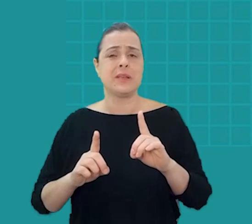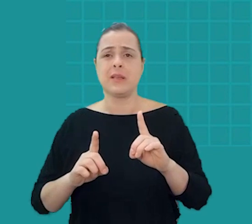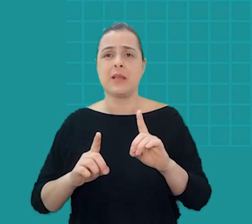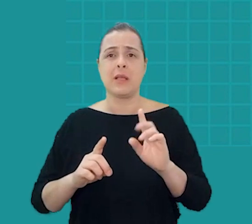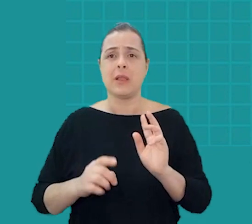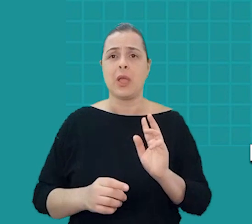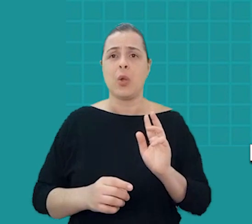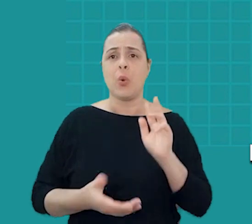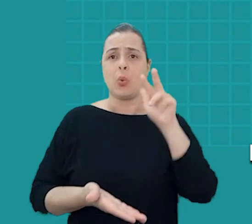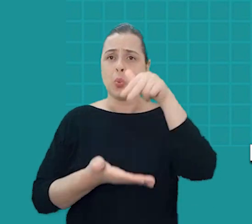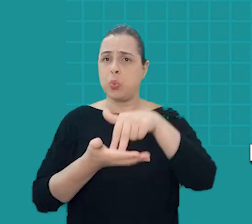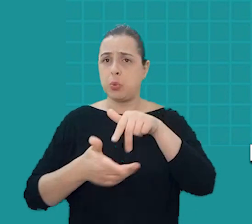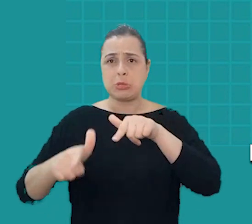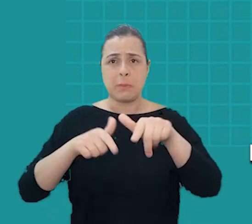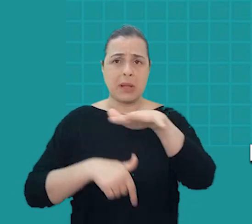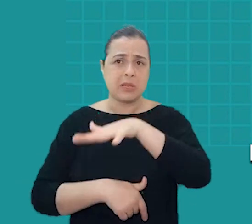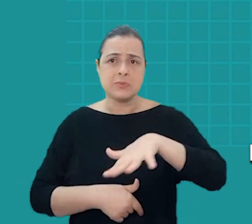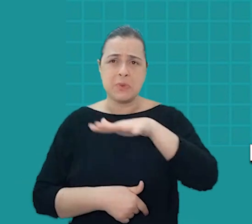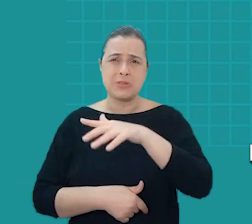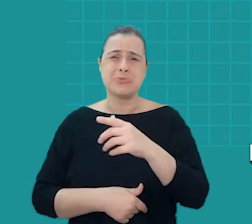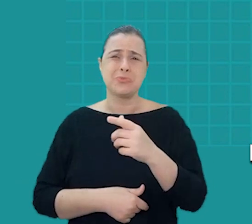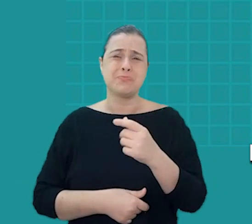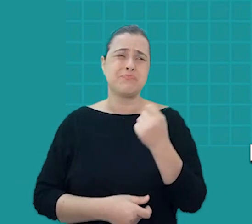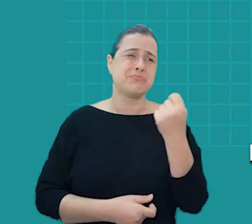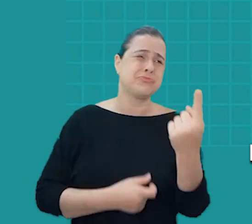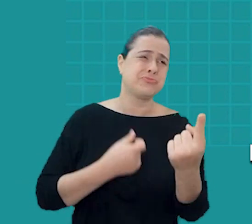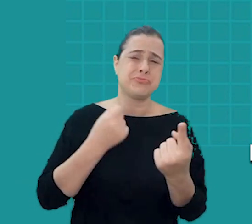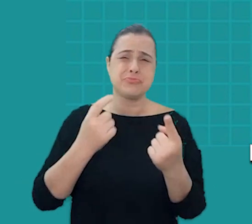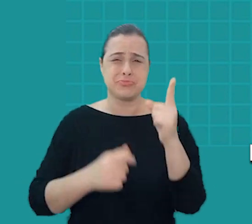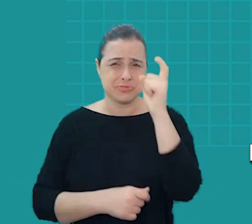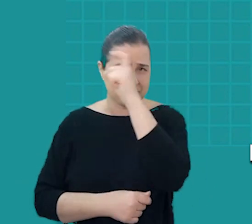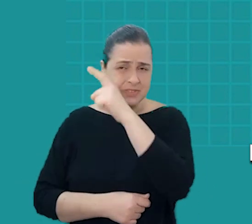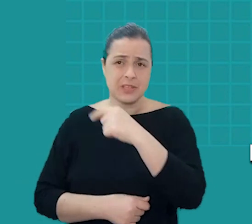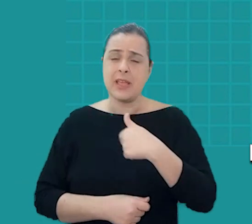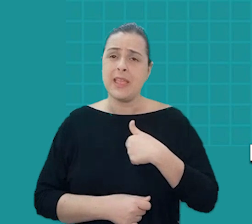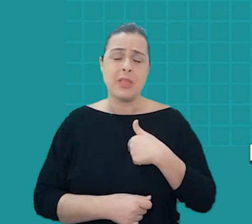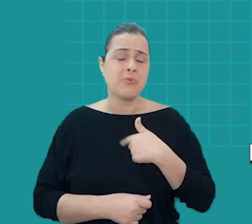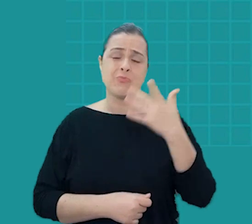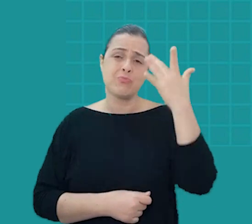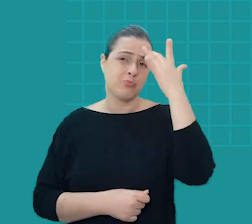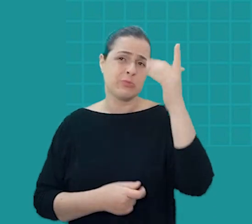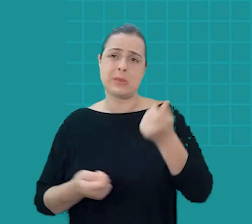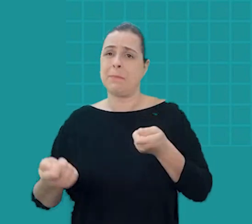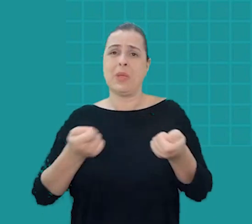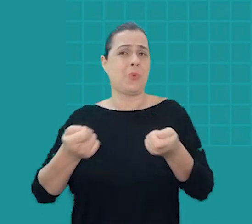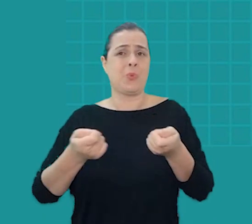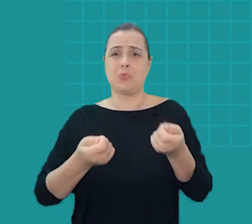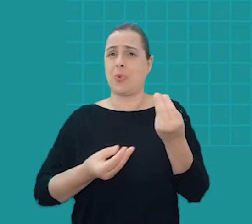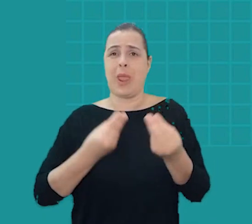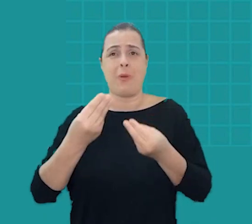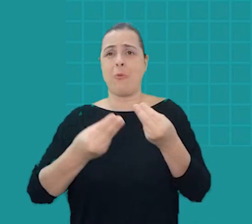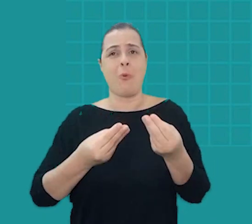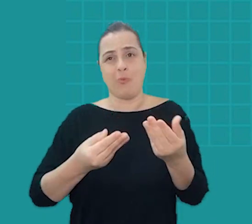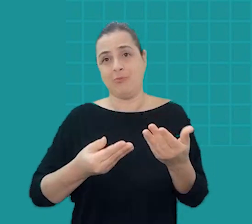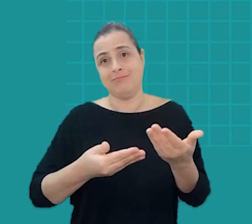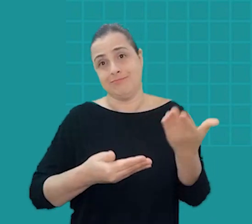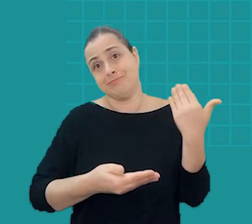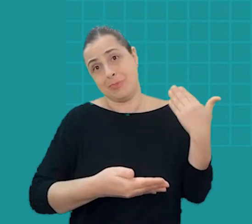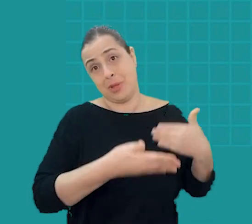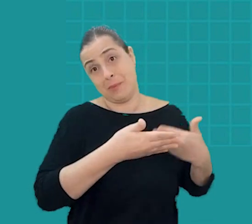não sabia como me posicionar, porque eu era o único surdo durante muito tempo, e ainda sou, na maioria de eventos,